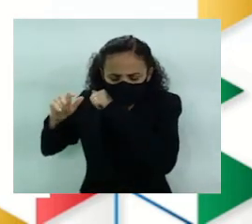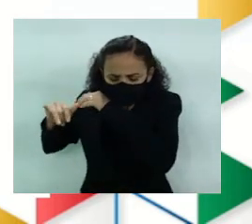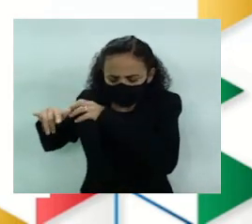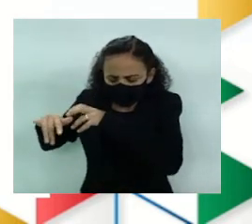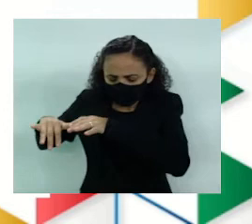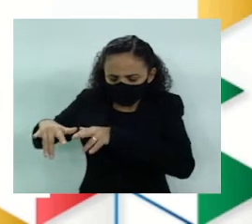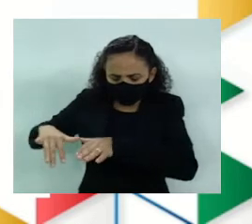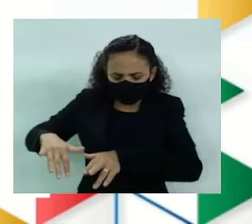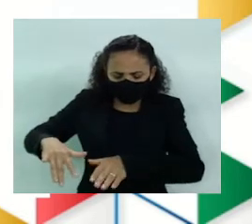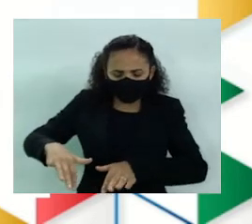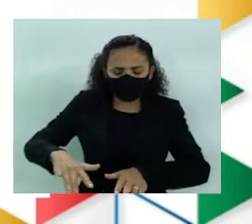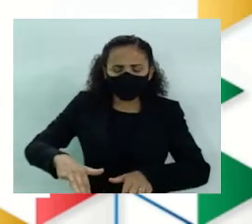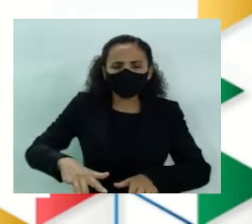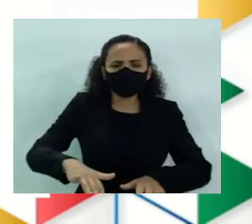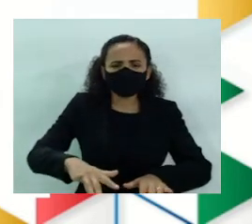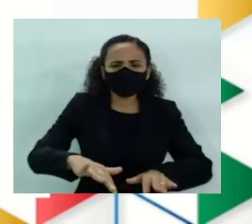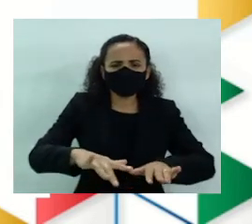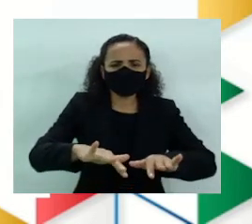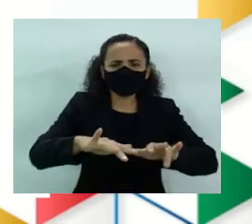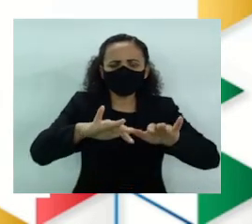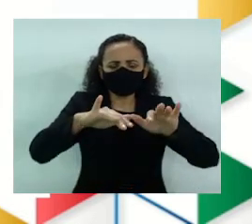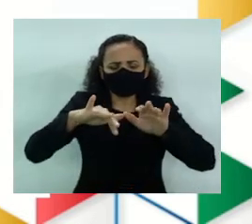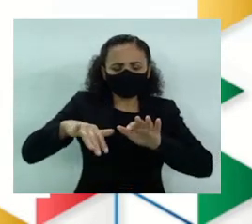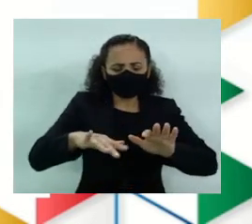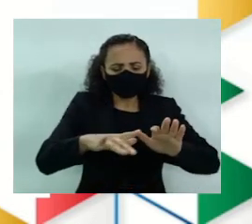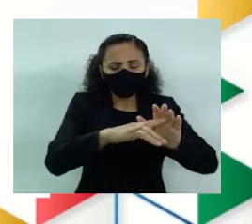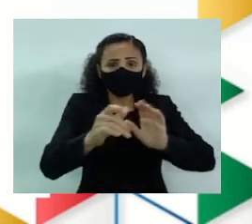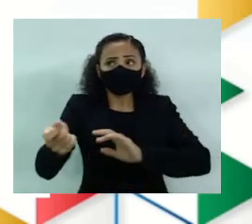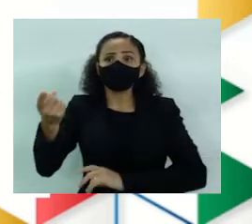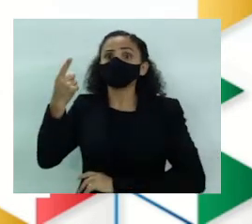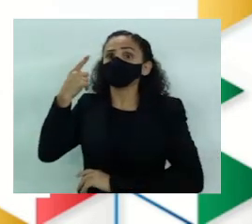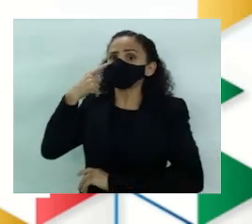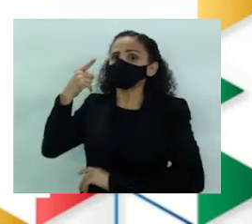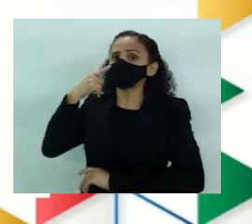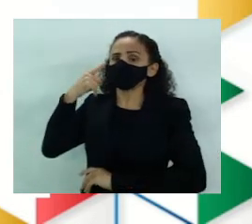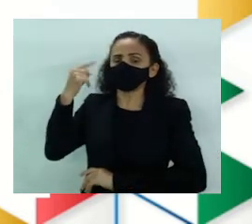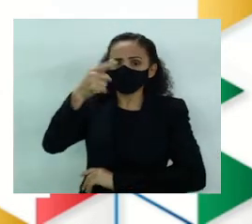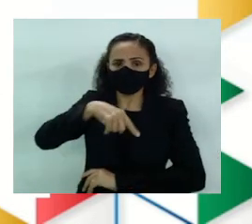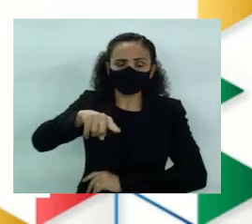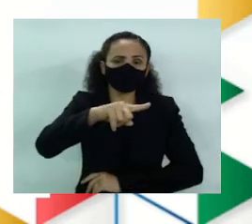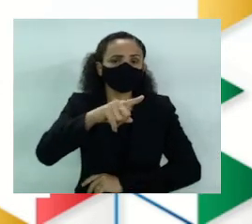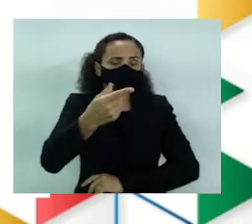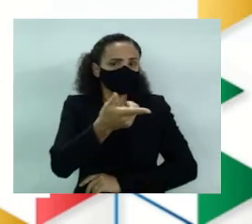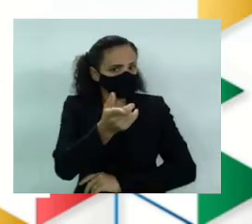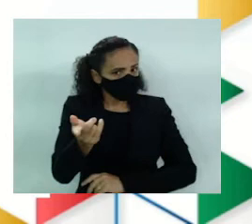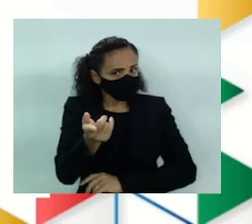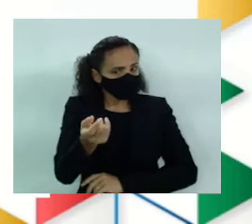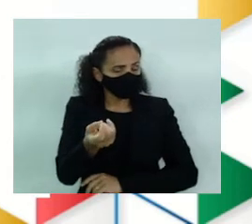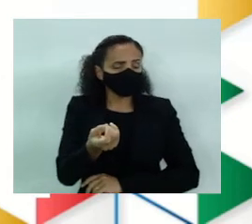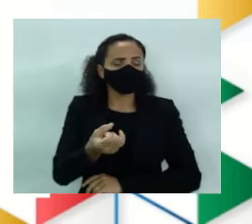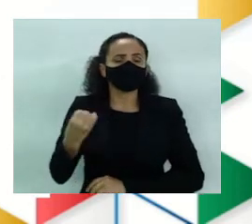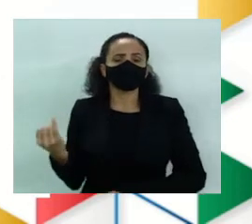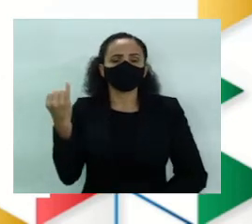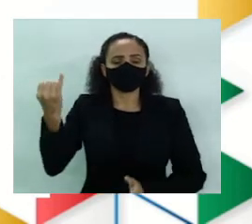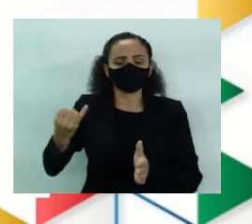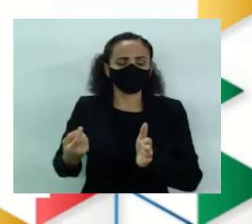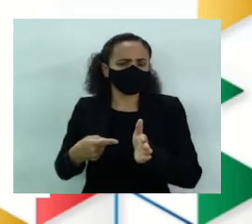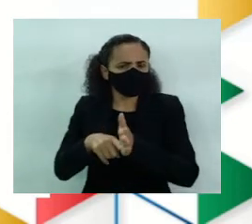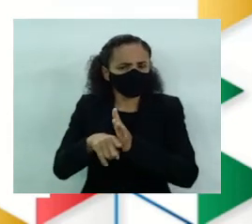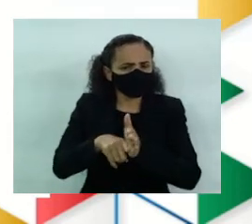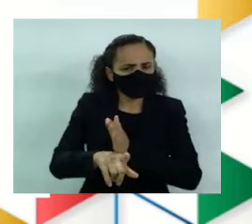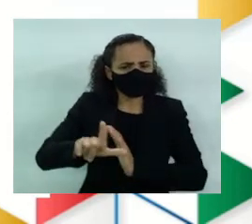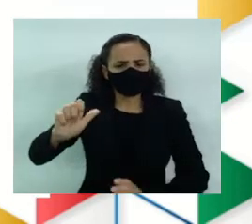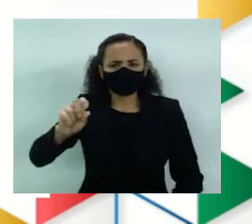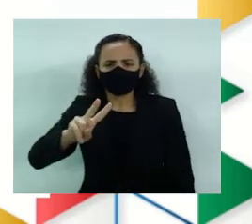liberados pelos vulcões são chamados de piroclastos e depositados dos piroclásticos, tá certo? Então, as lavas dos